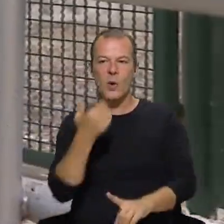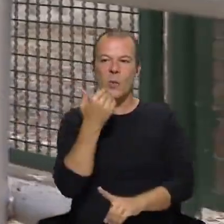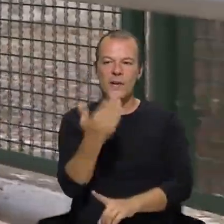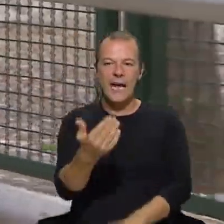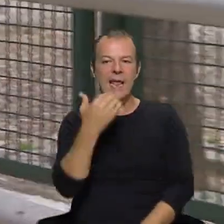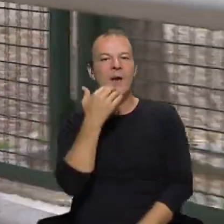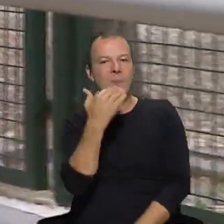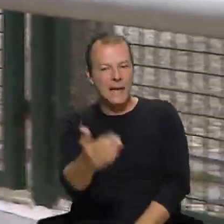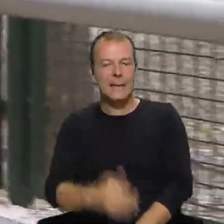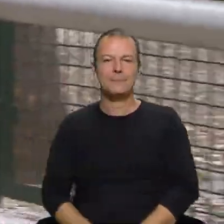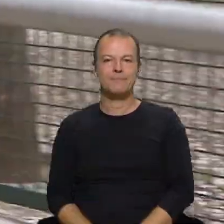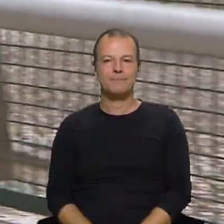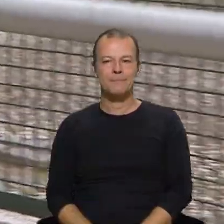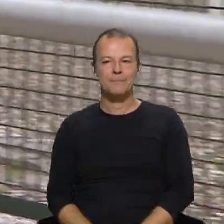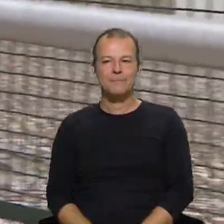Nada, obrigada.